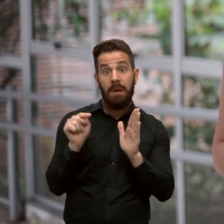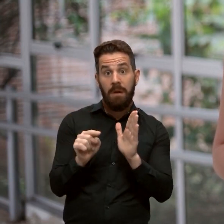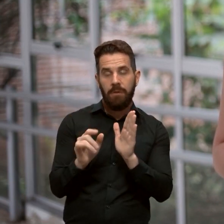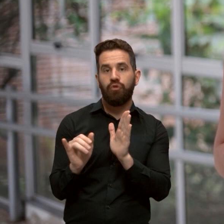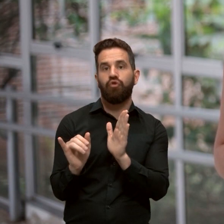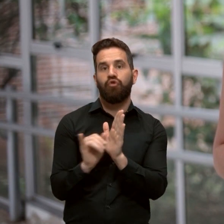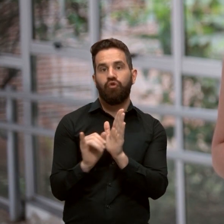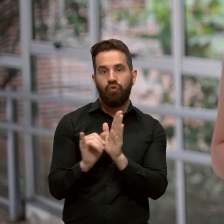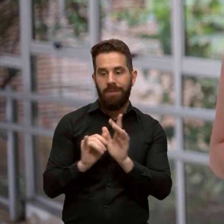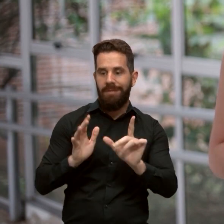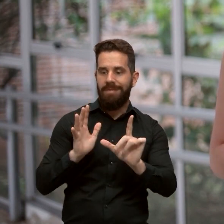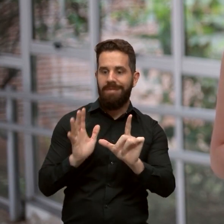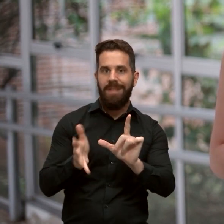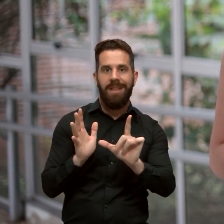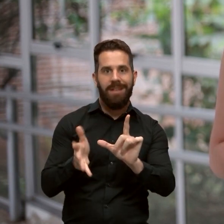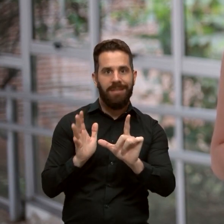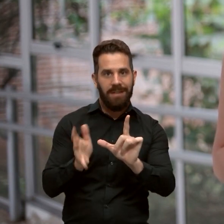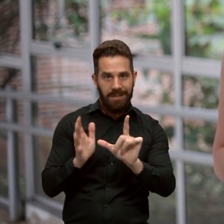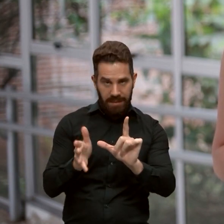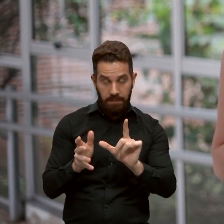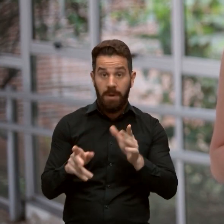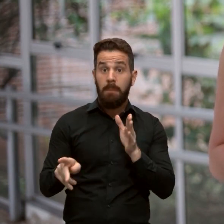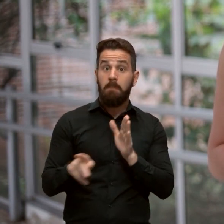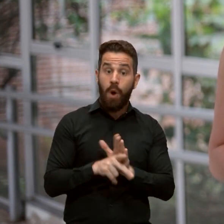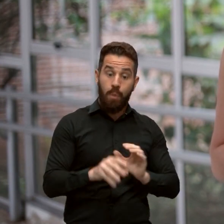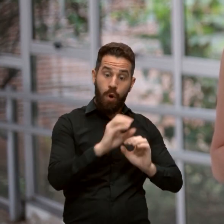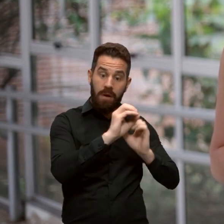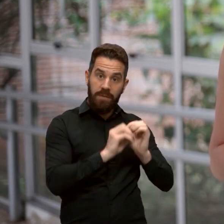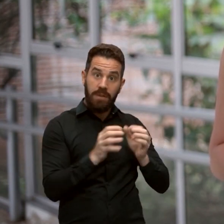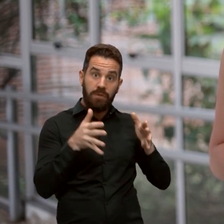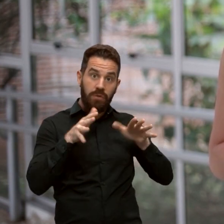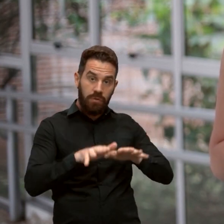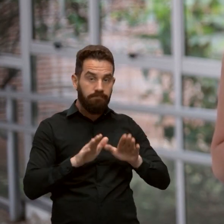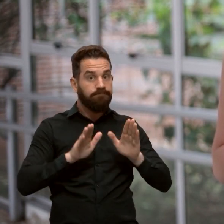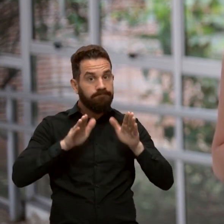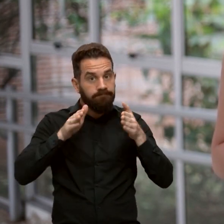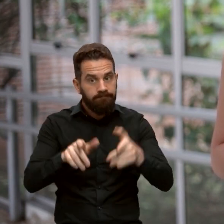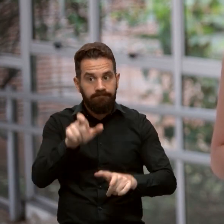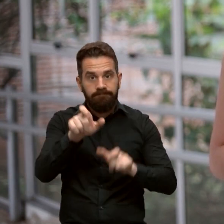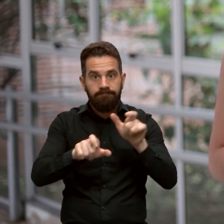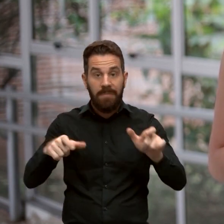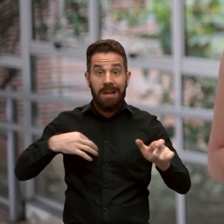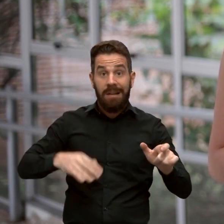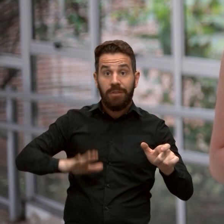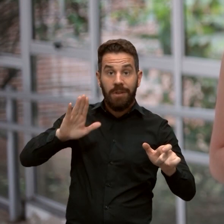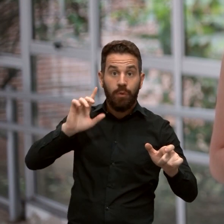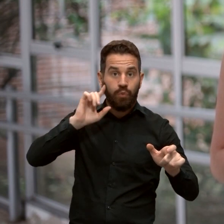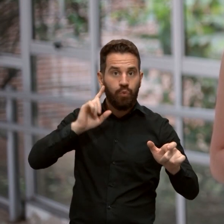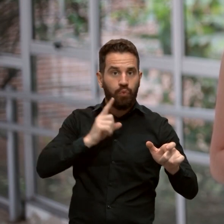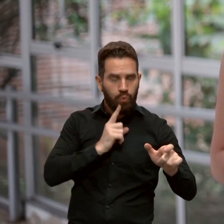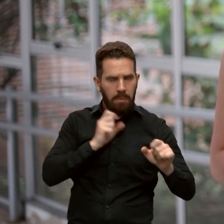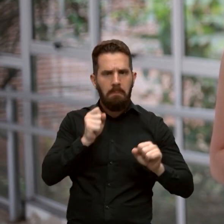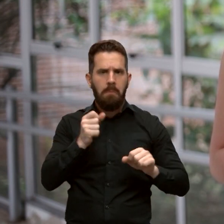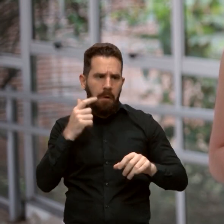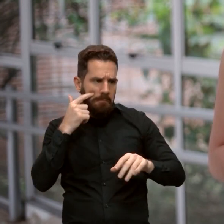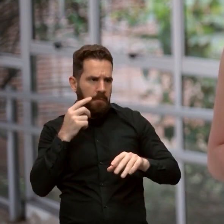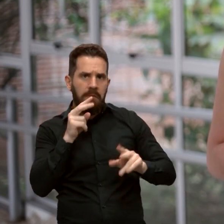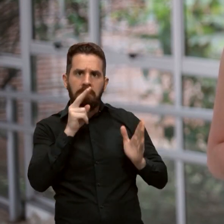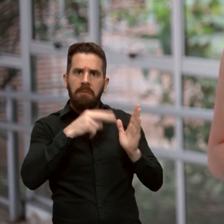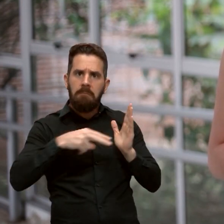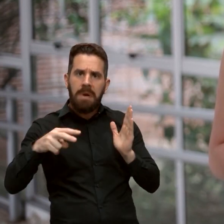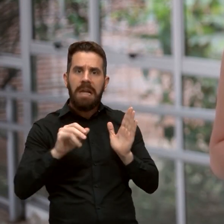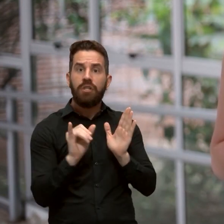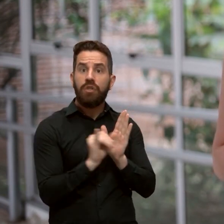Libras, pelo programa UFG Inclui, destinado a candidatos surdos. Você pode acessar o edital e realizar a sua inscrição por